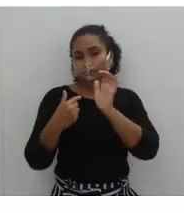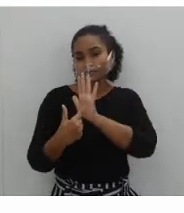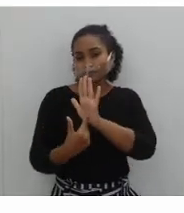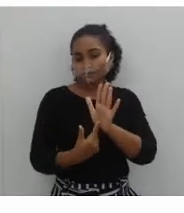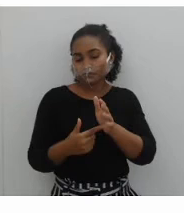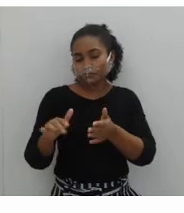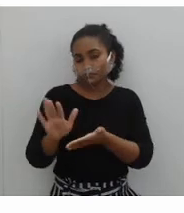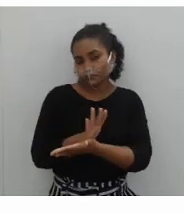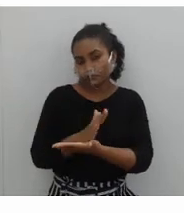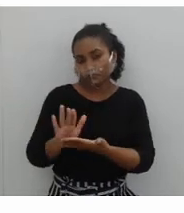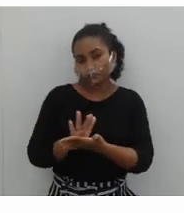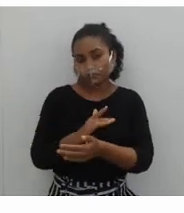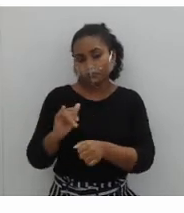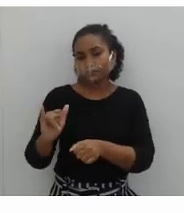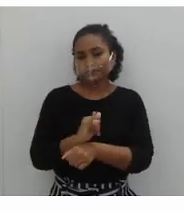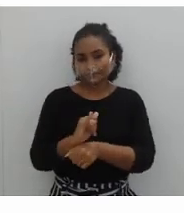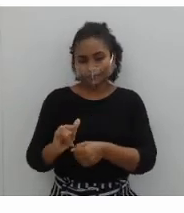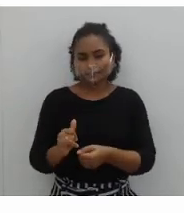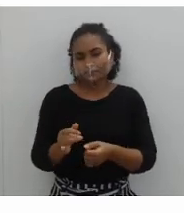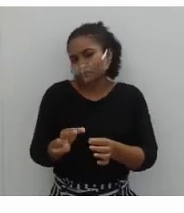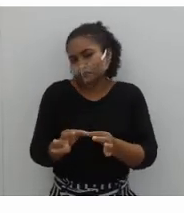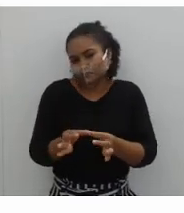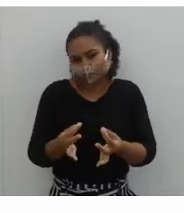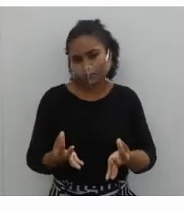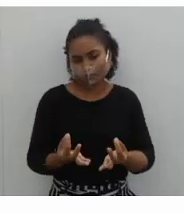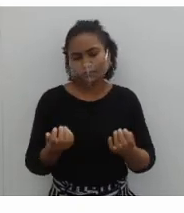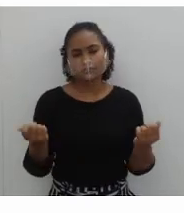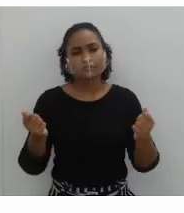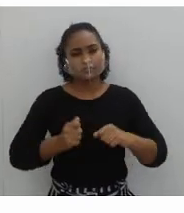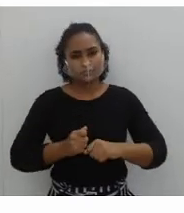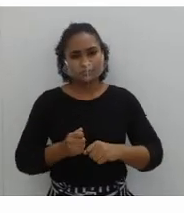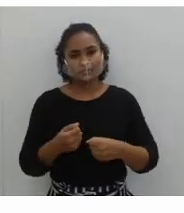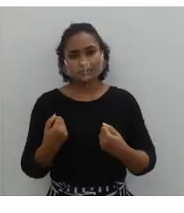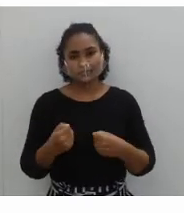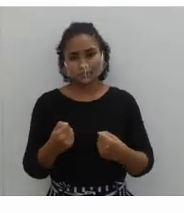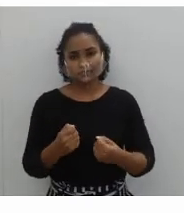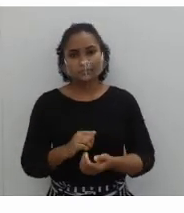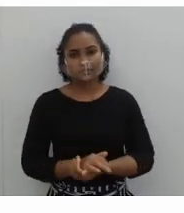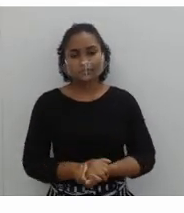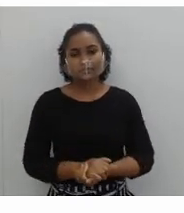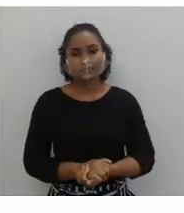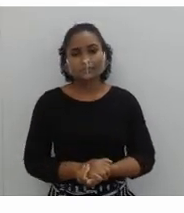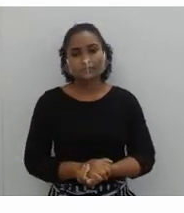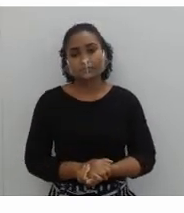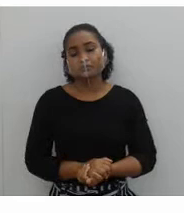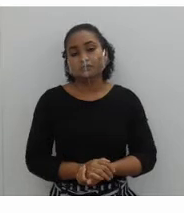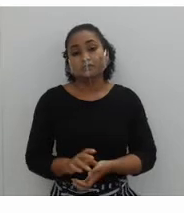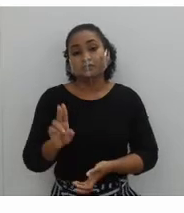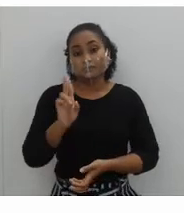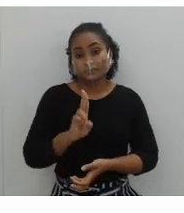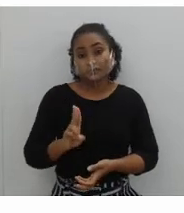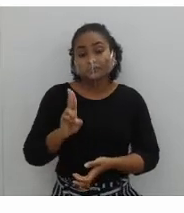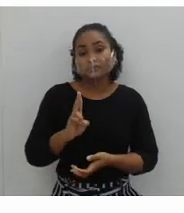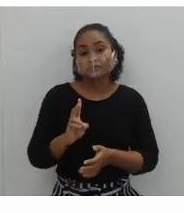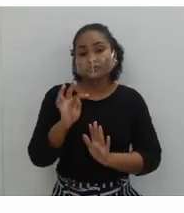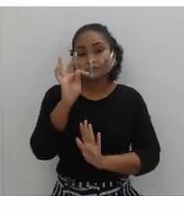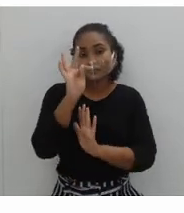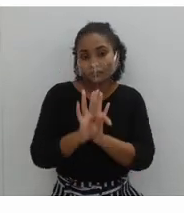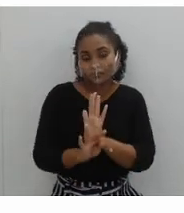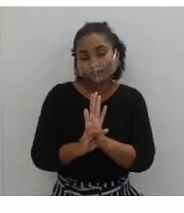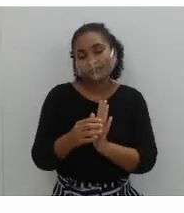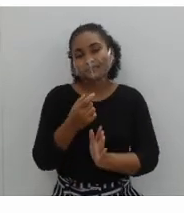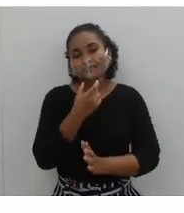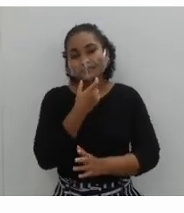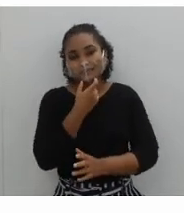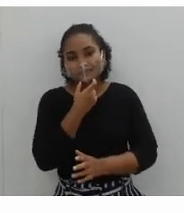estratégias e, assim, são estratégias simples que vocês precisam colocar em prática quando vocês tiverem um texto, né, de língua